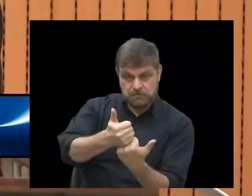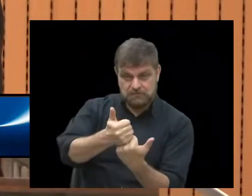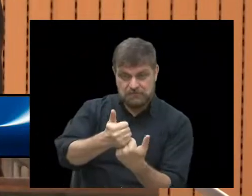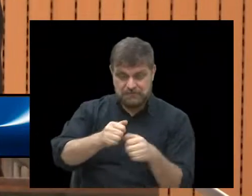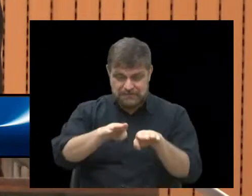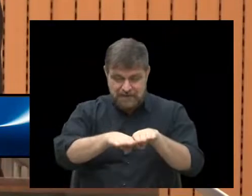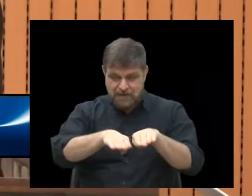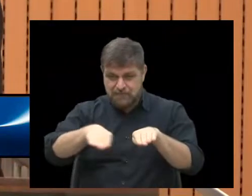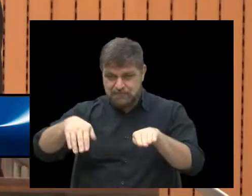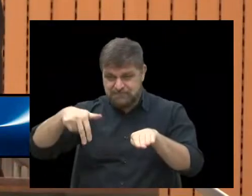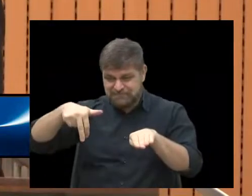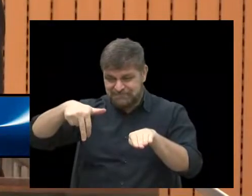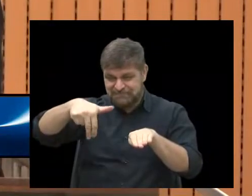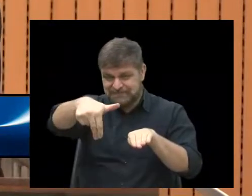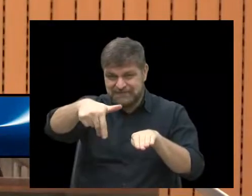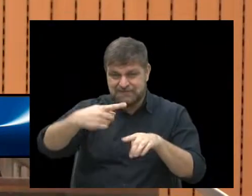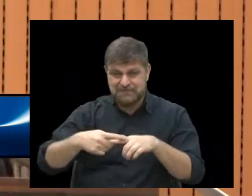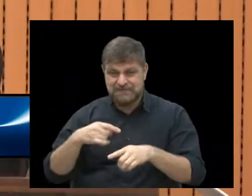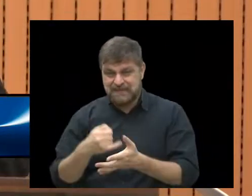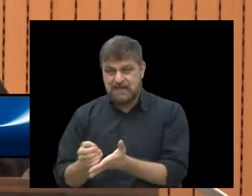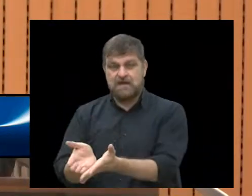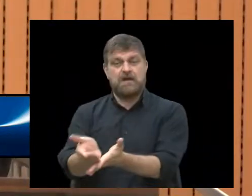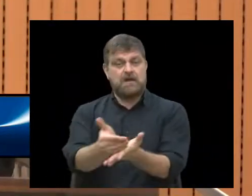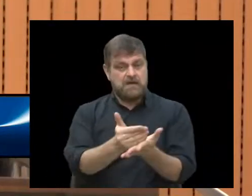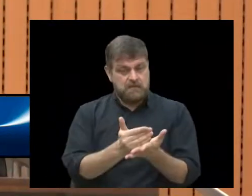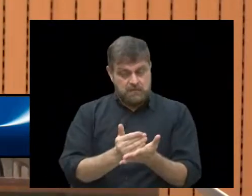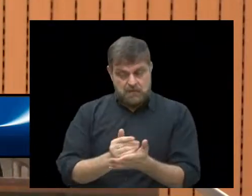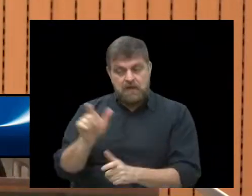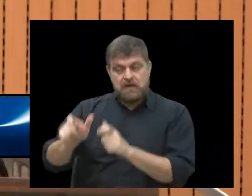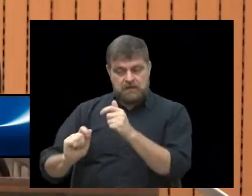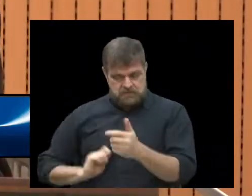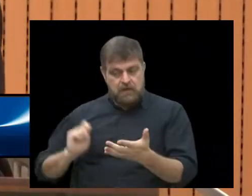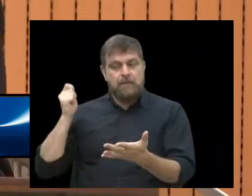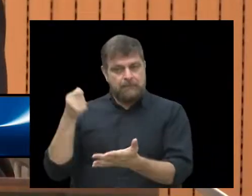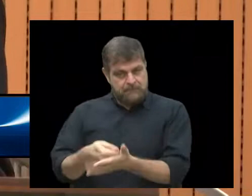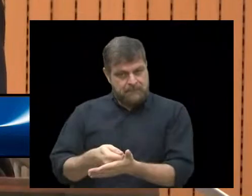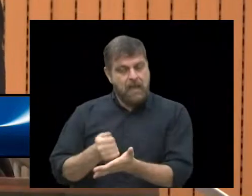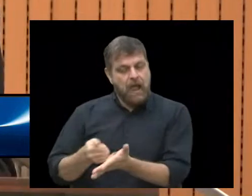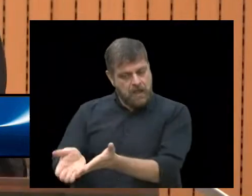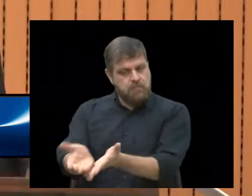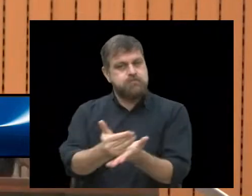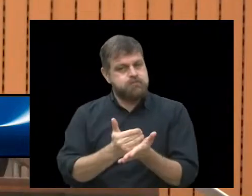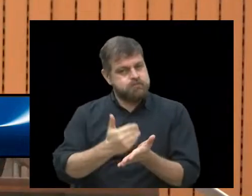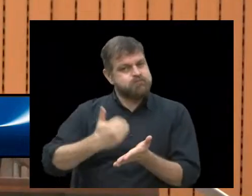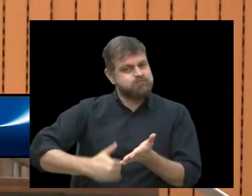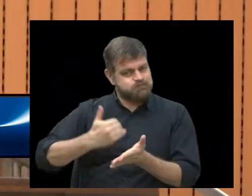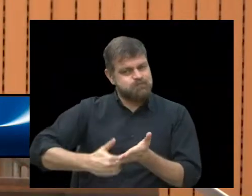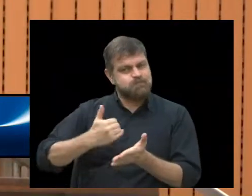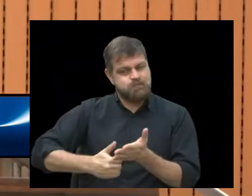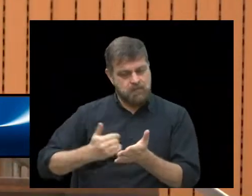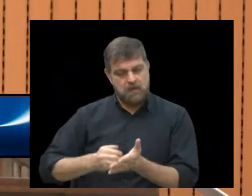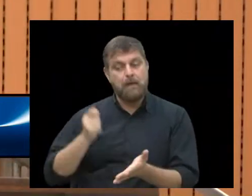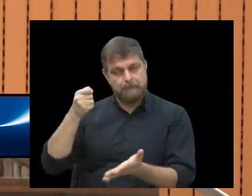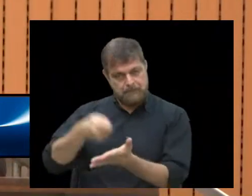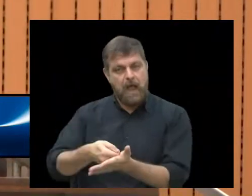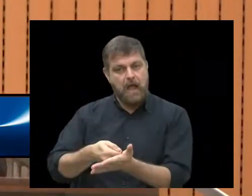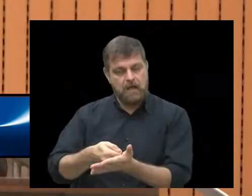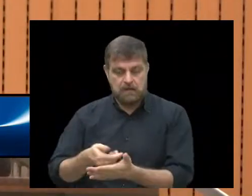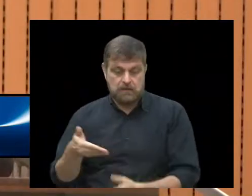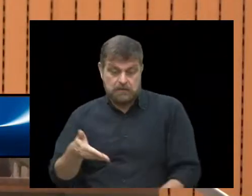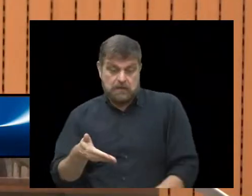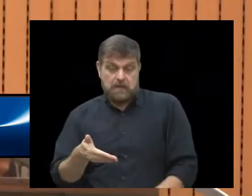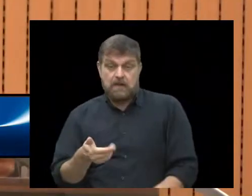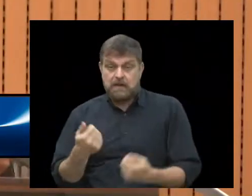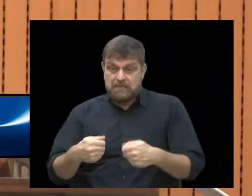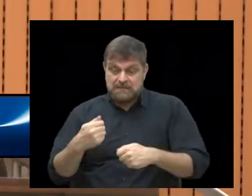piso, porque os impostos ali, Carlão, são caros, viu? Muito caro os impostos ali. Então,